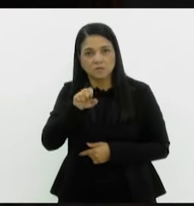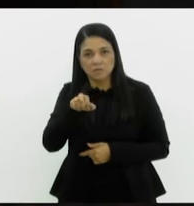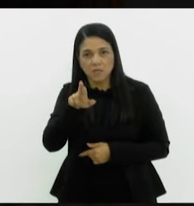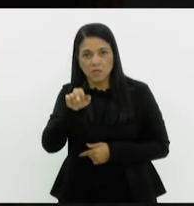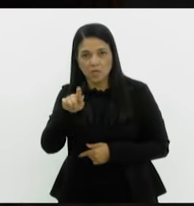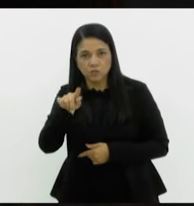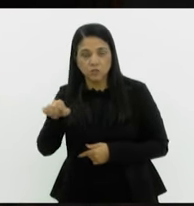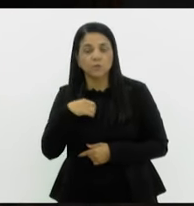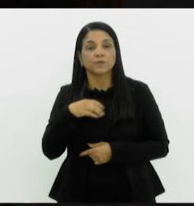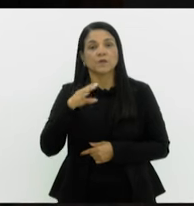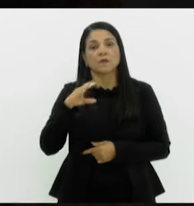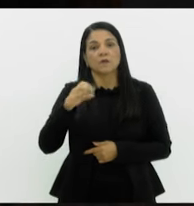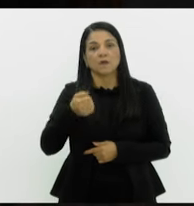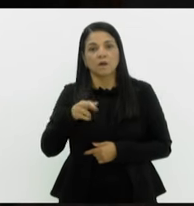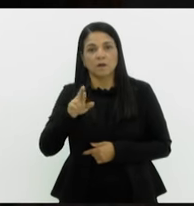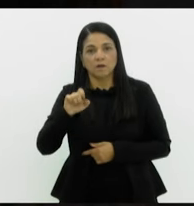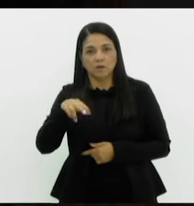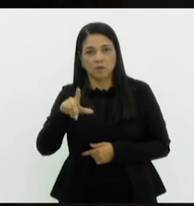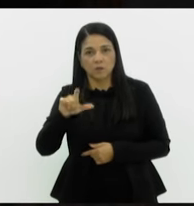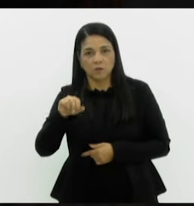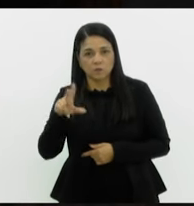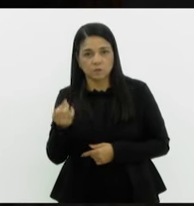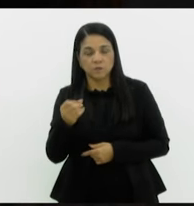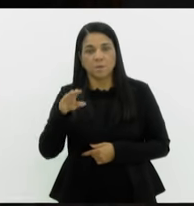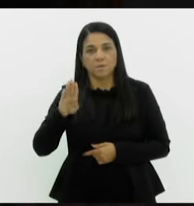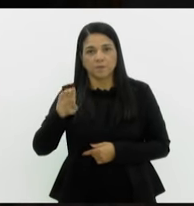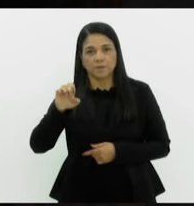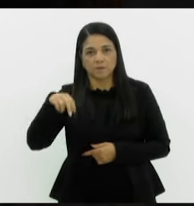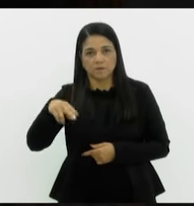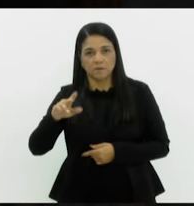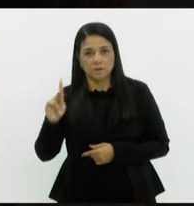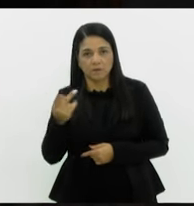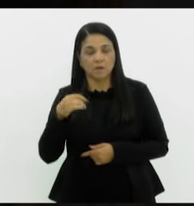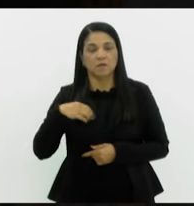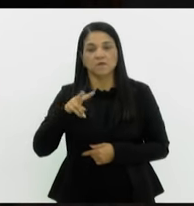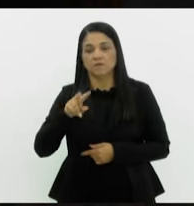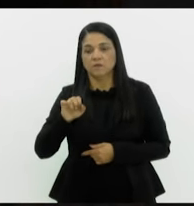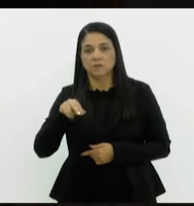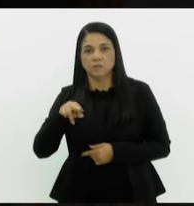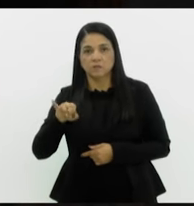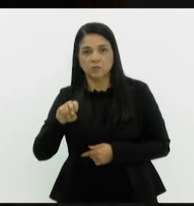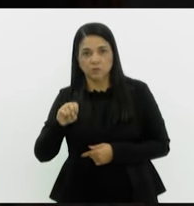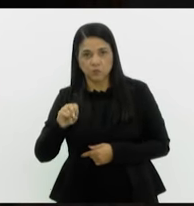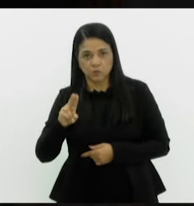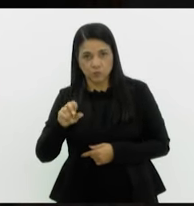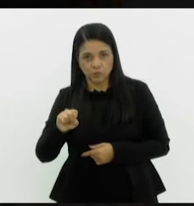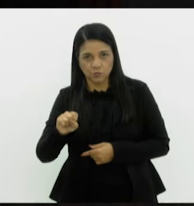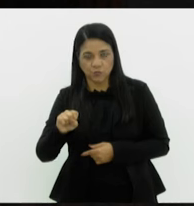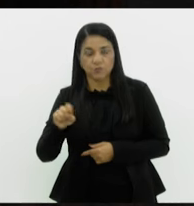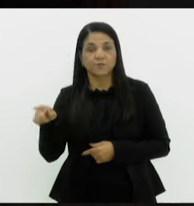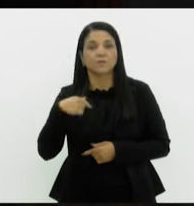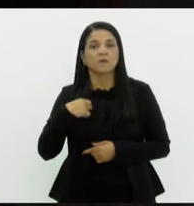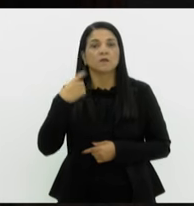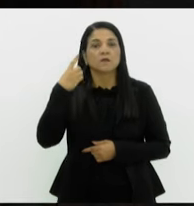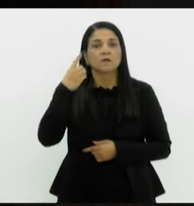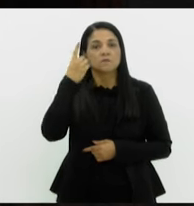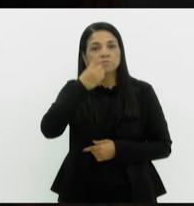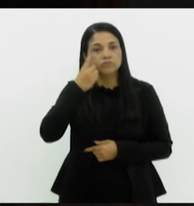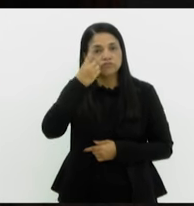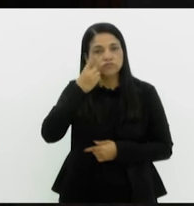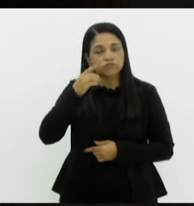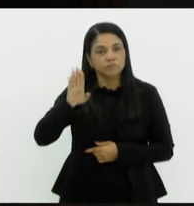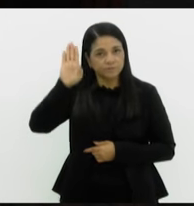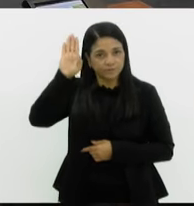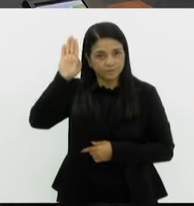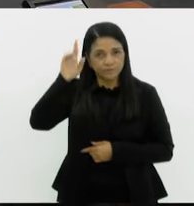e Vinícius Gozolino. Em discussão, não havendo... Para discutir, senhor presidente. Para discutir, nosso nobre deputado Luiz